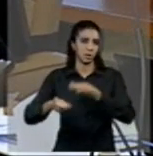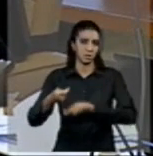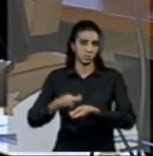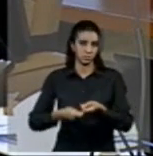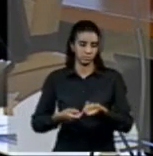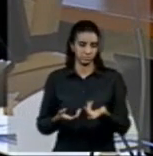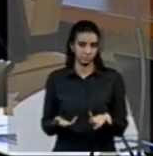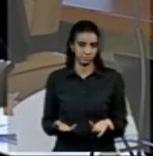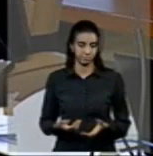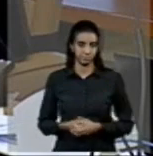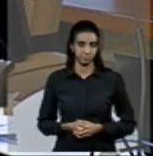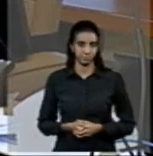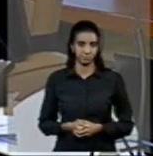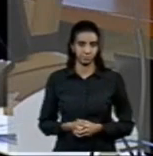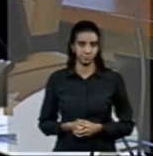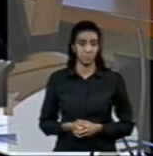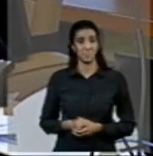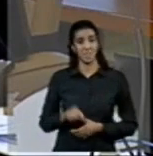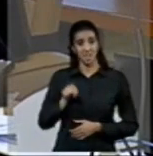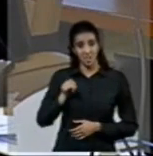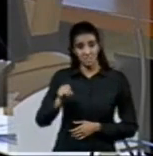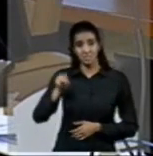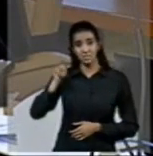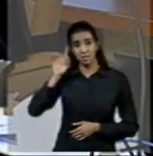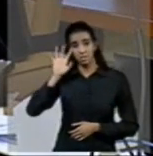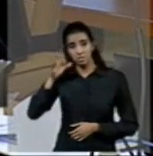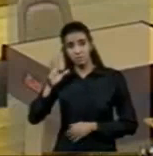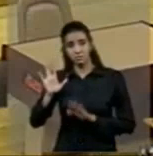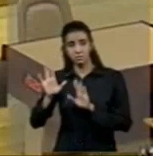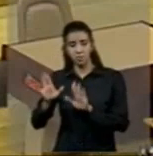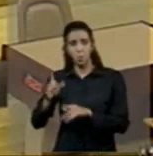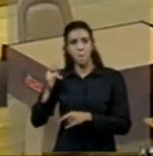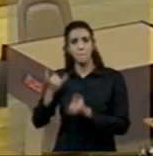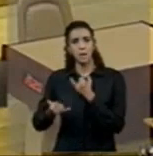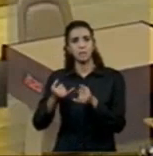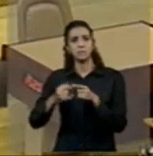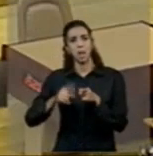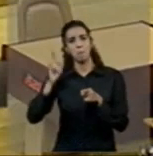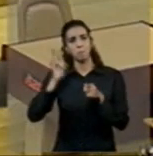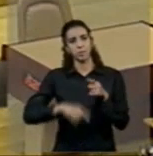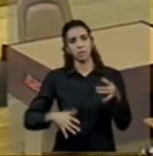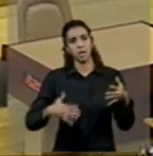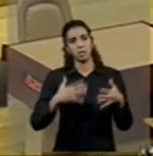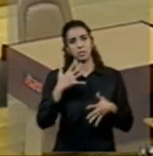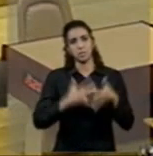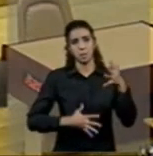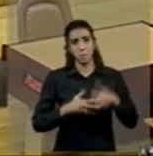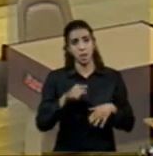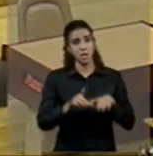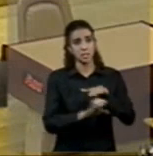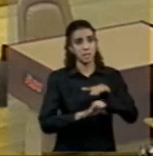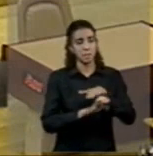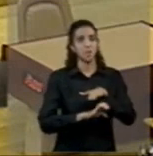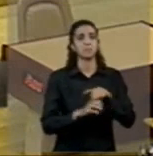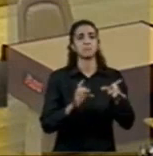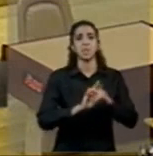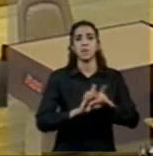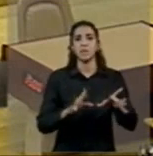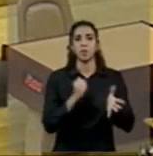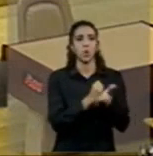impedirem essas decisões a livre organização empresarial por meio da contratação de